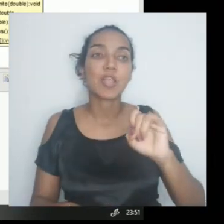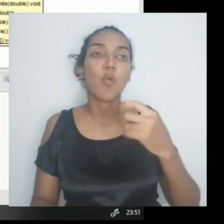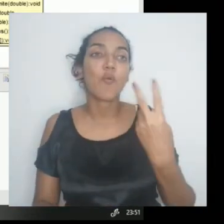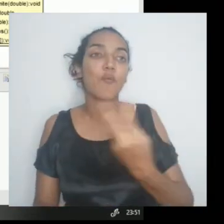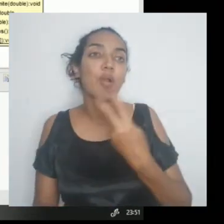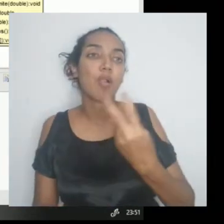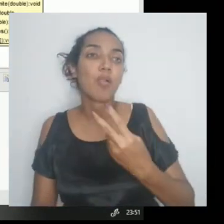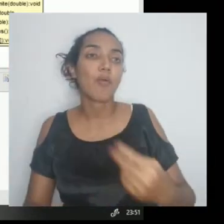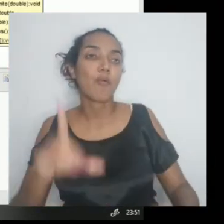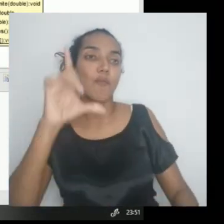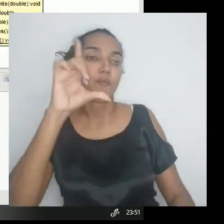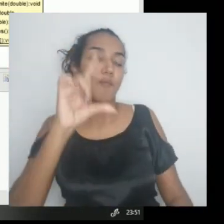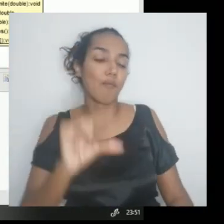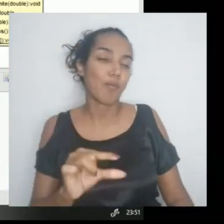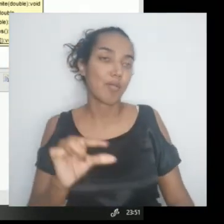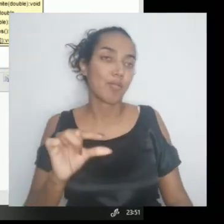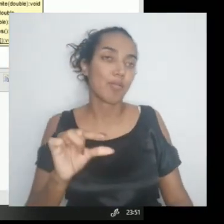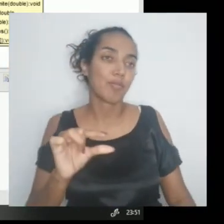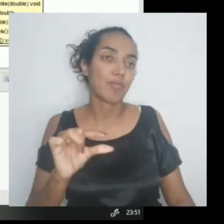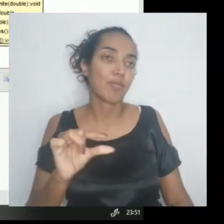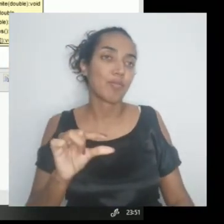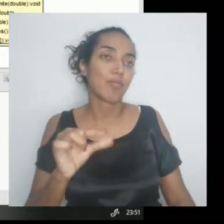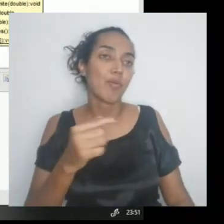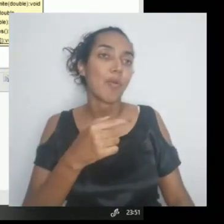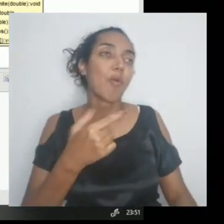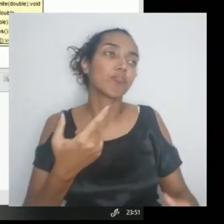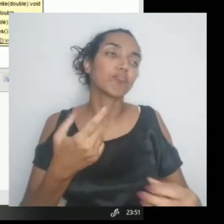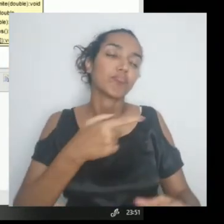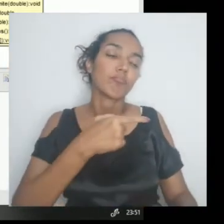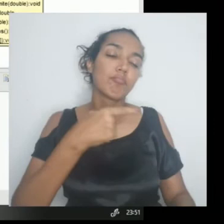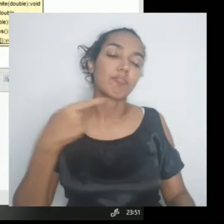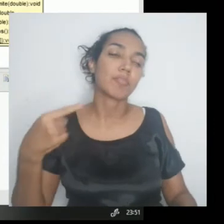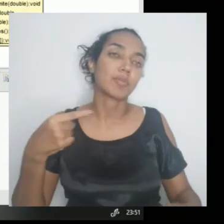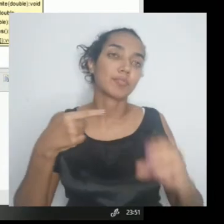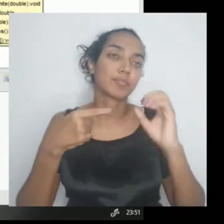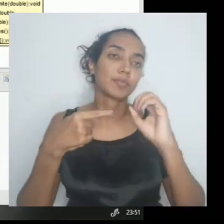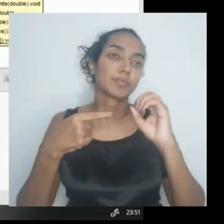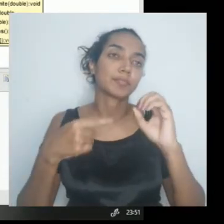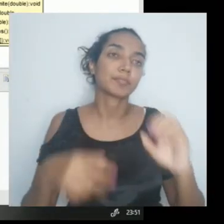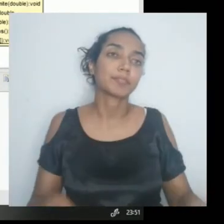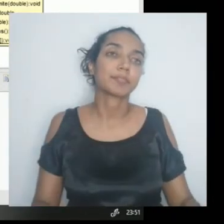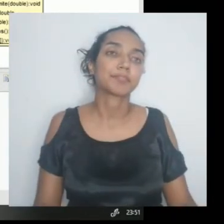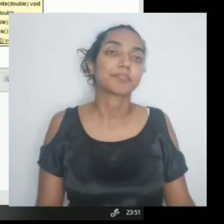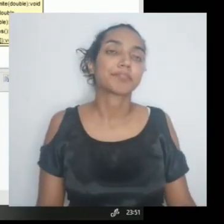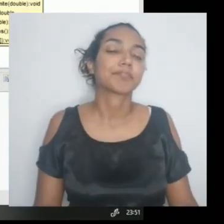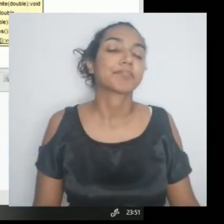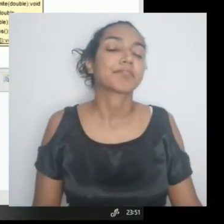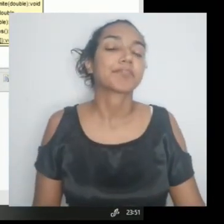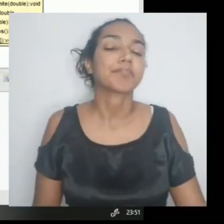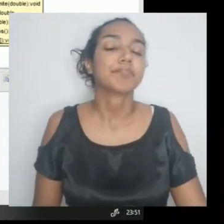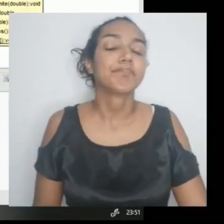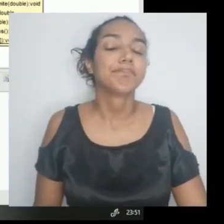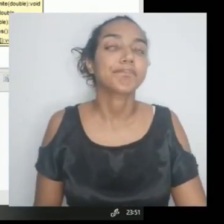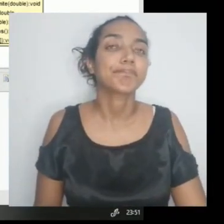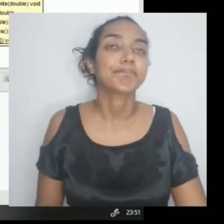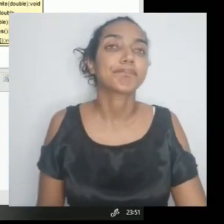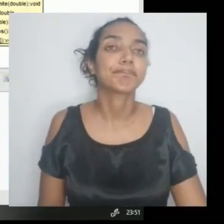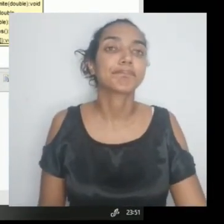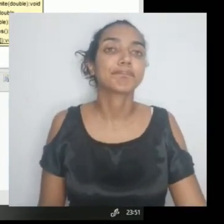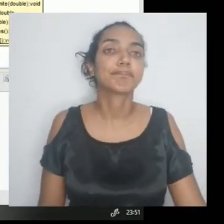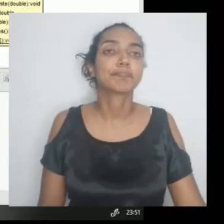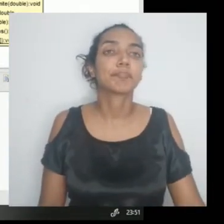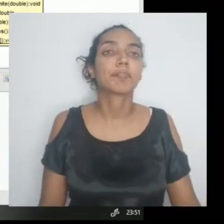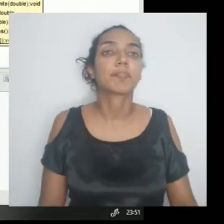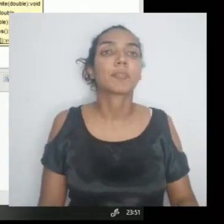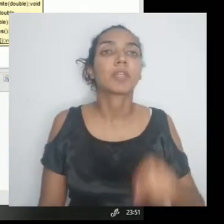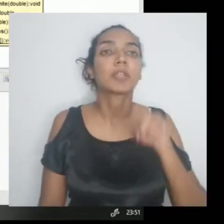não sendo ela uma conta especial. Então, o que é que acontece aqui? Isso aqui força, esse @variety força com que o método debitar tenha exatamente a mesma assinatura,